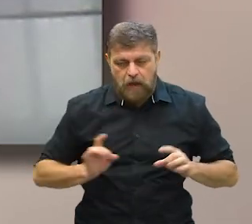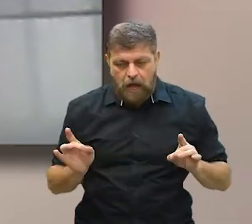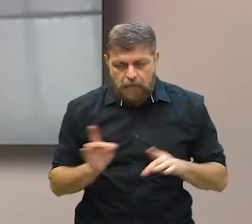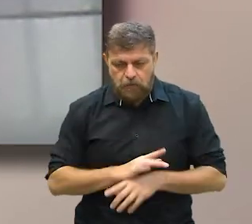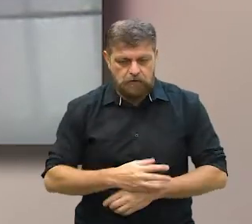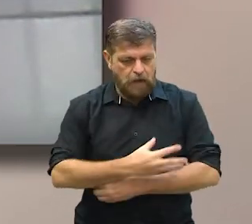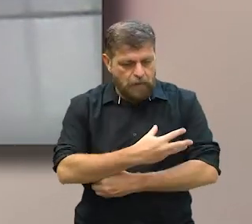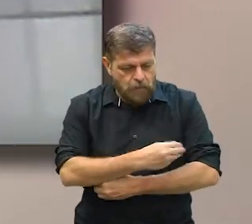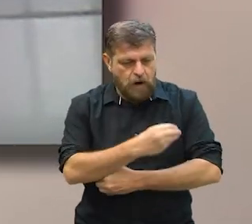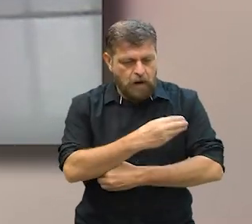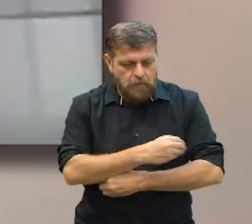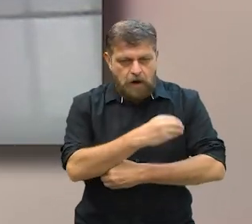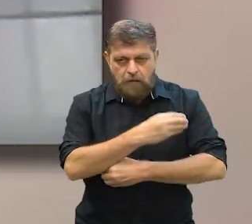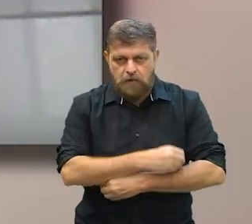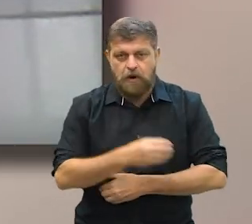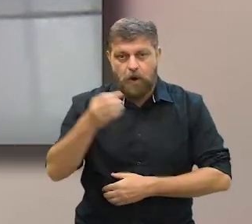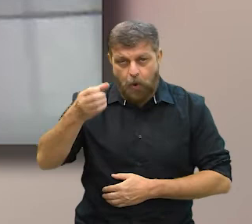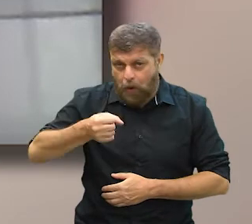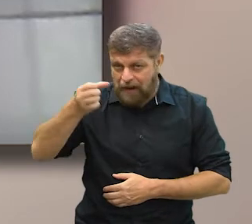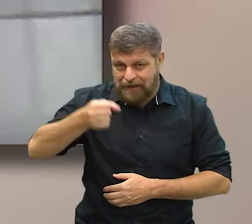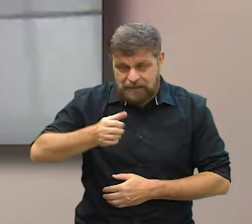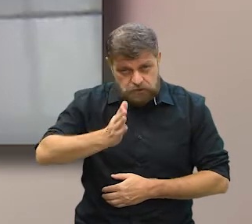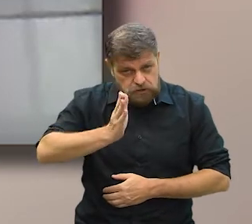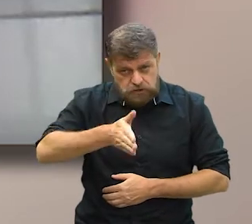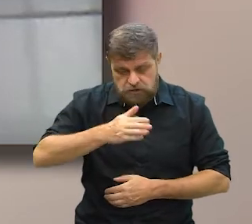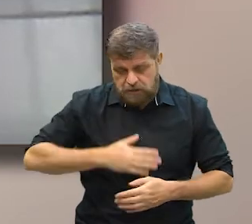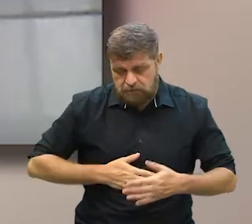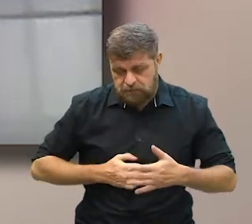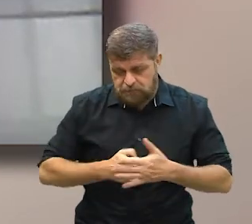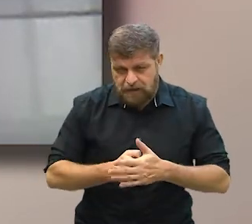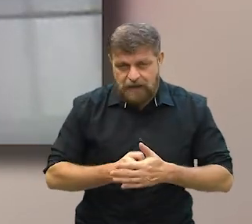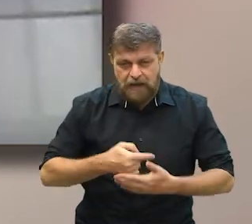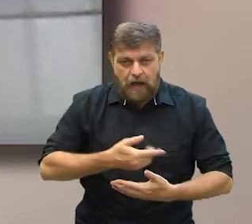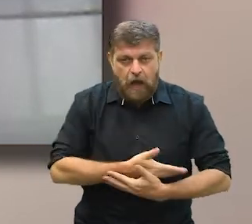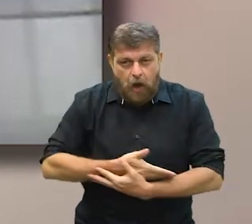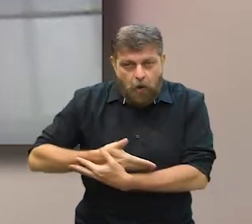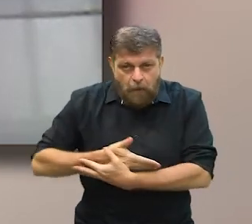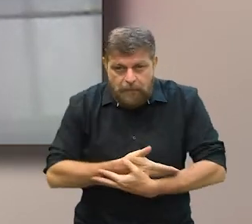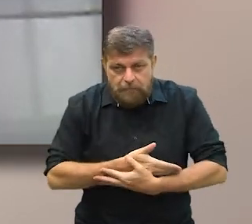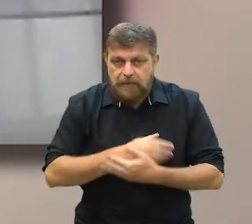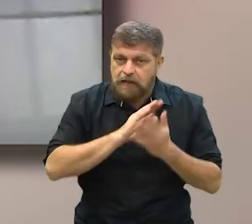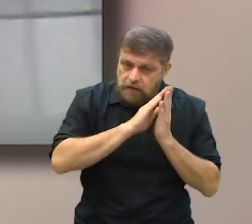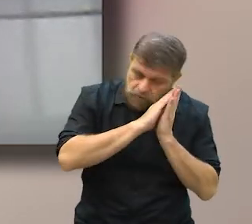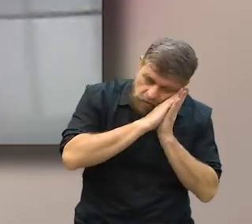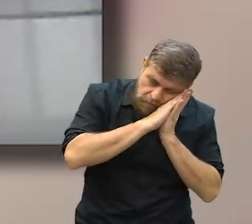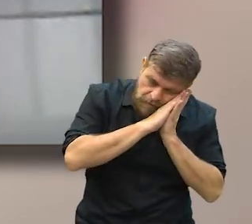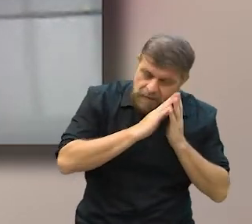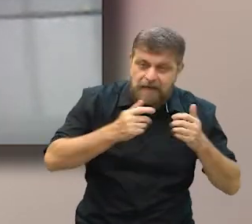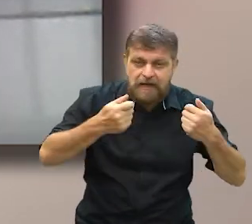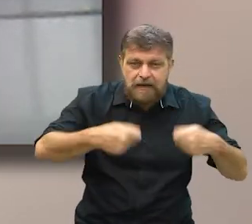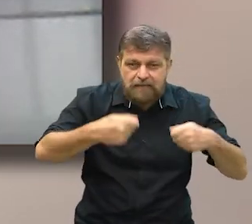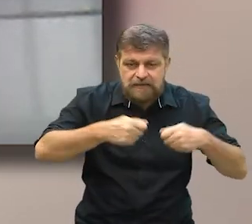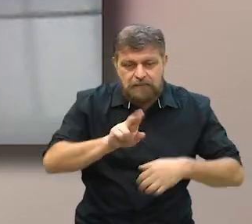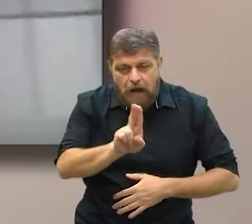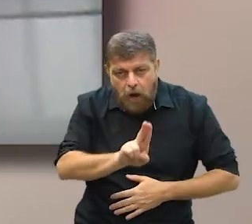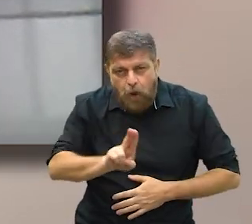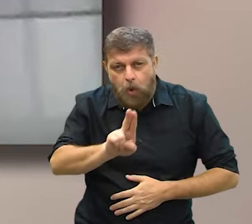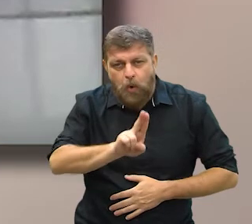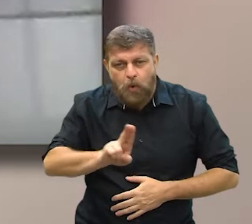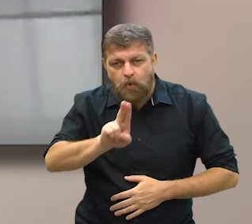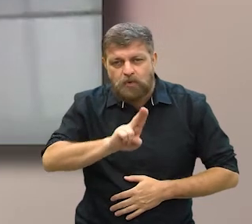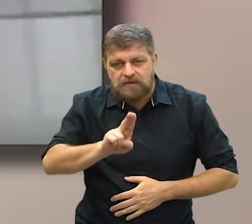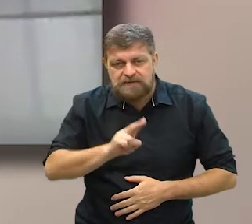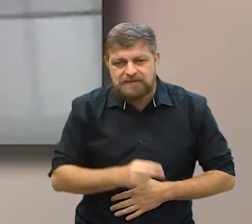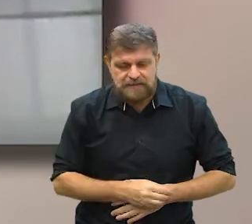já se implantou, não tem digestão praticamente, não é? E o bebê precisa dormir